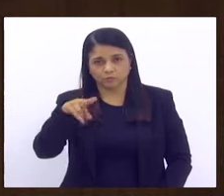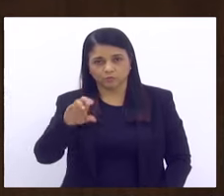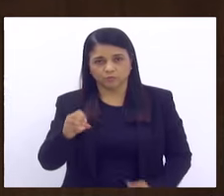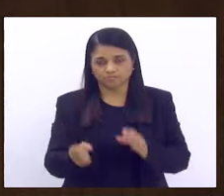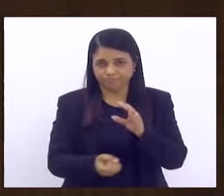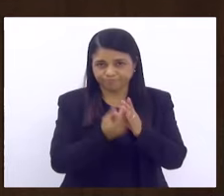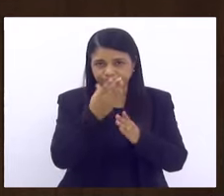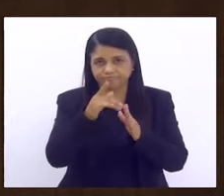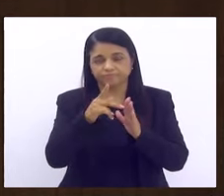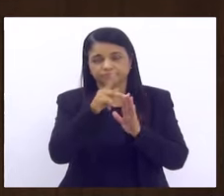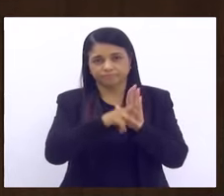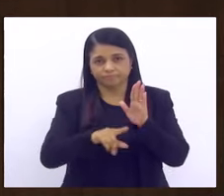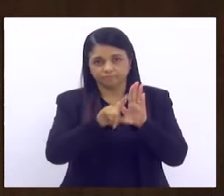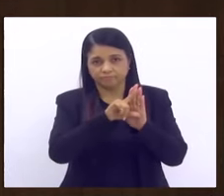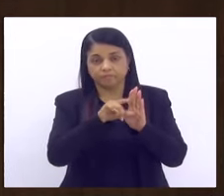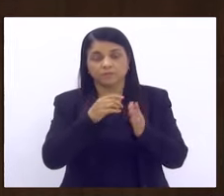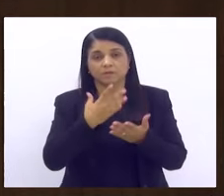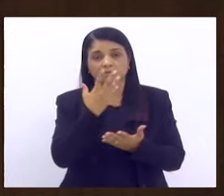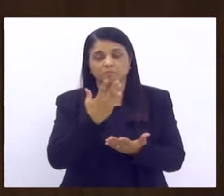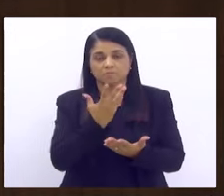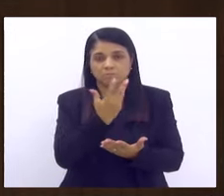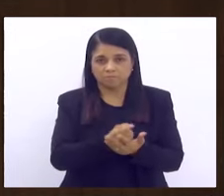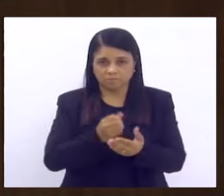Parecer é favorável,